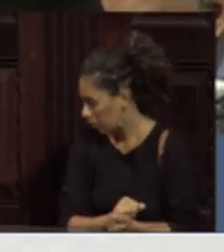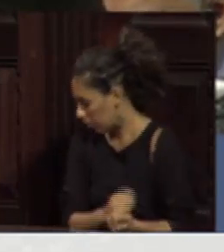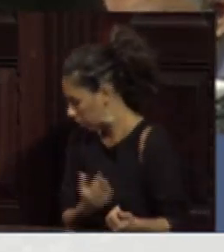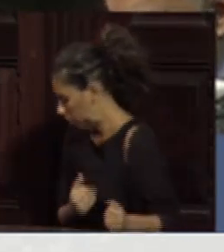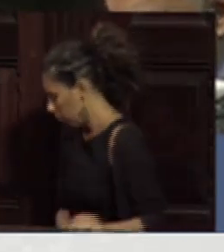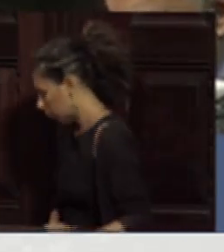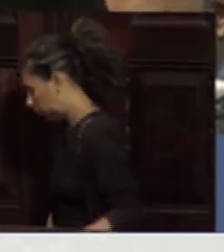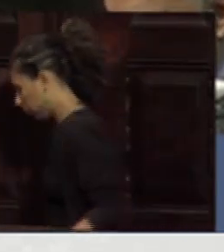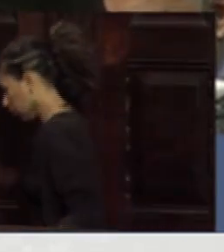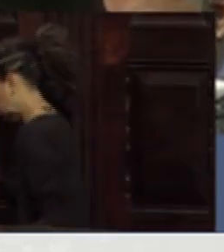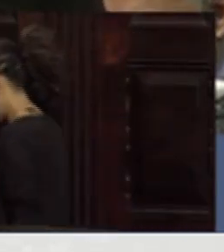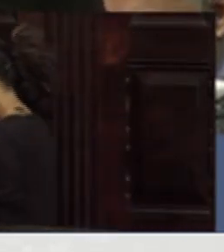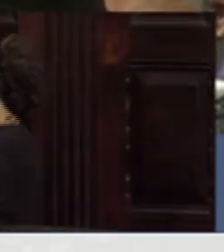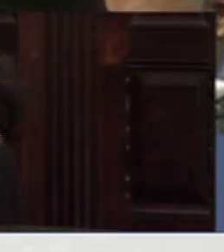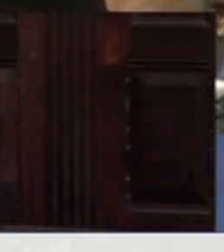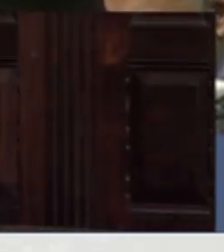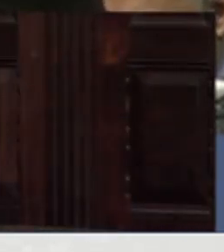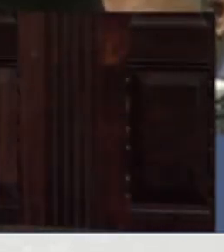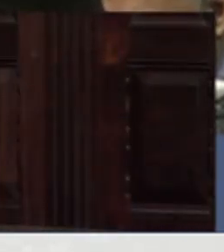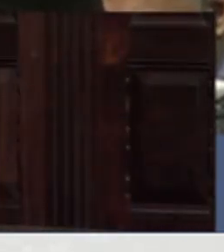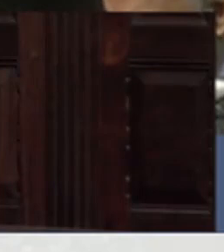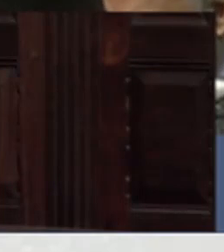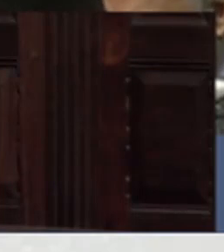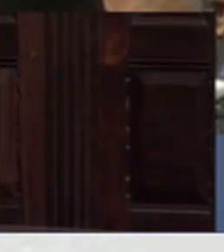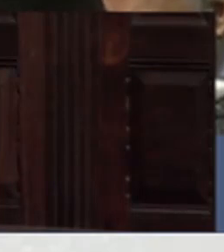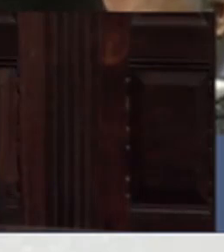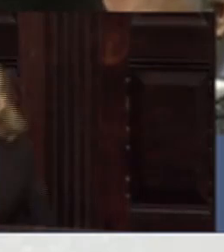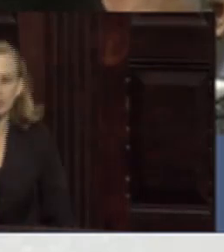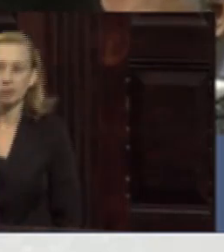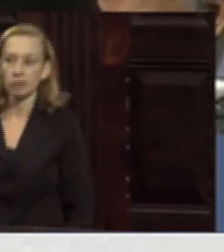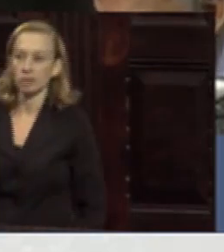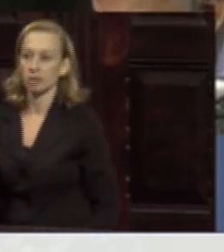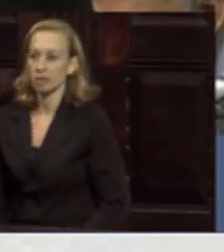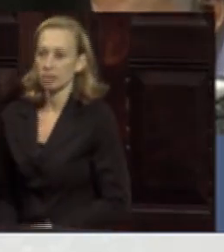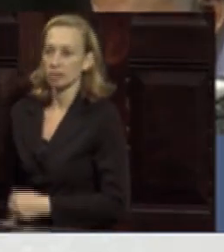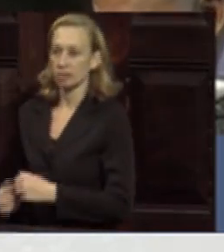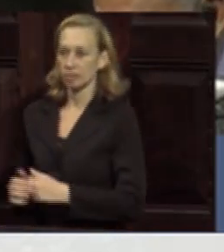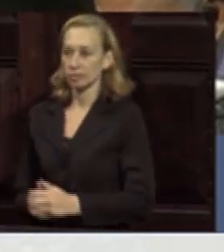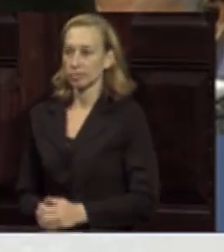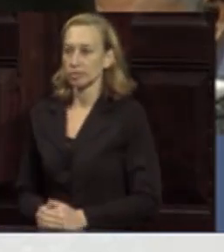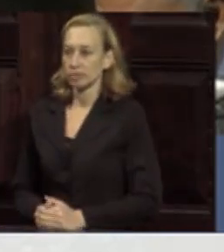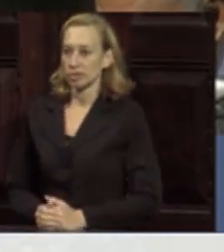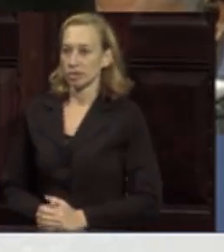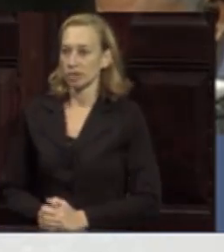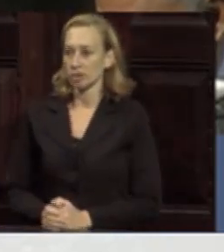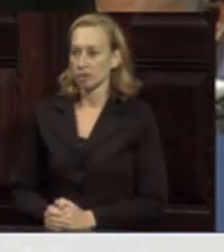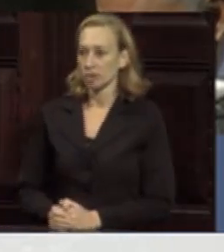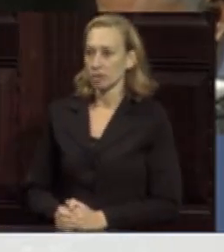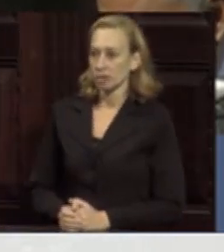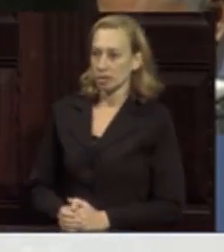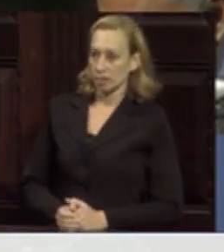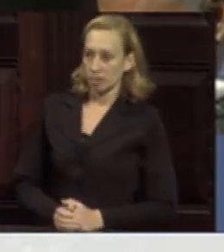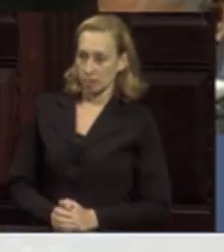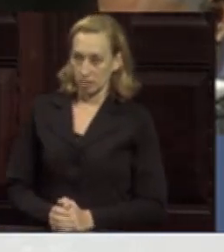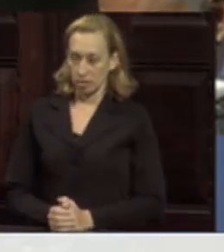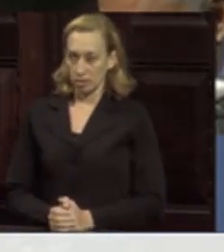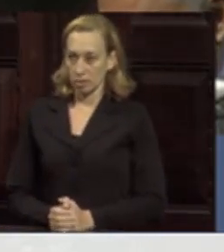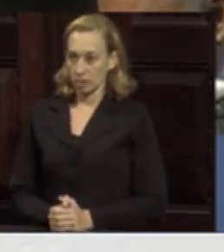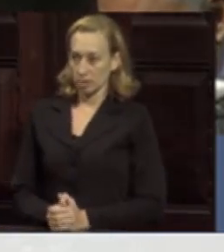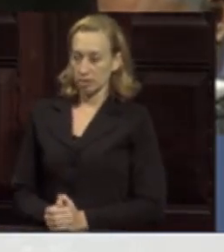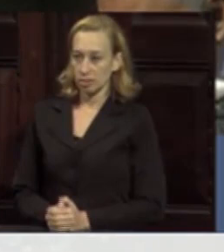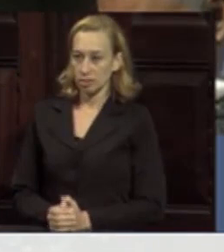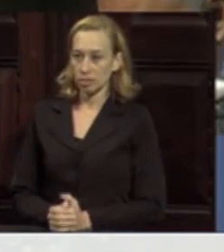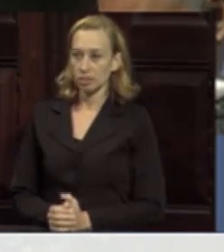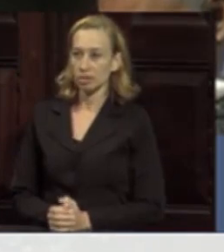Em votação, projeto assim emendado. Senhores que aprovam, permaneçam como estão. Aprovado. Vai a redação do vencido com segunda